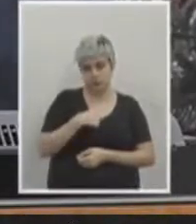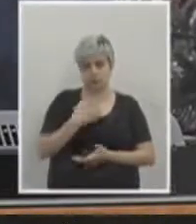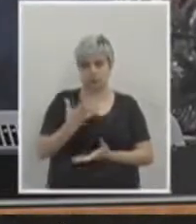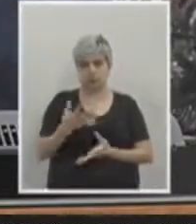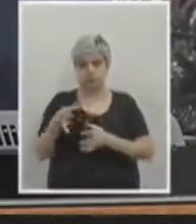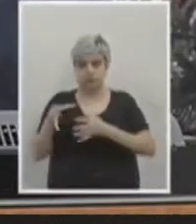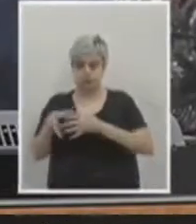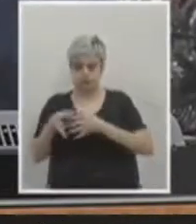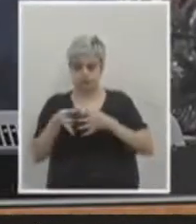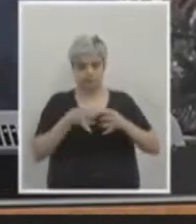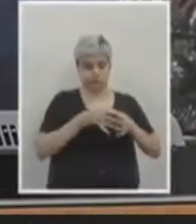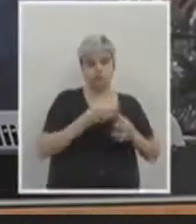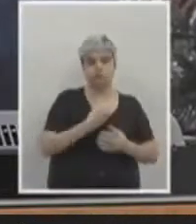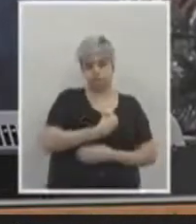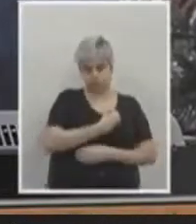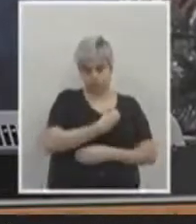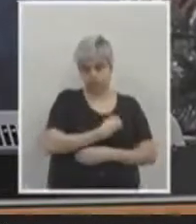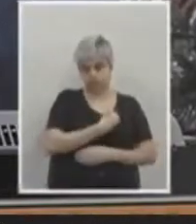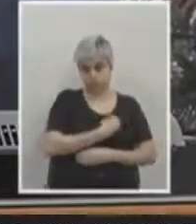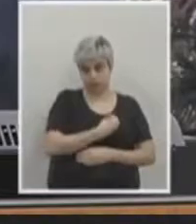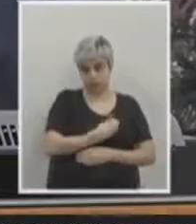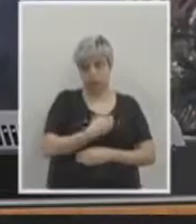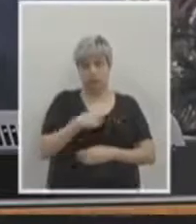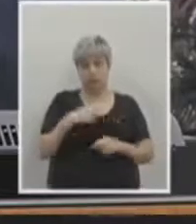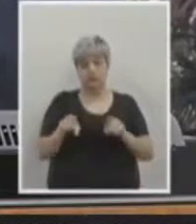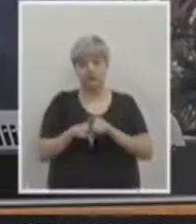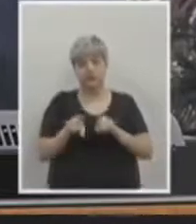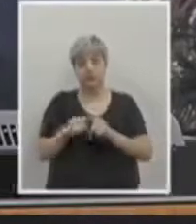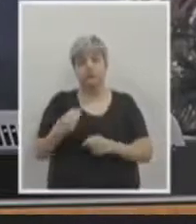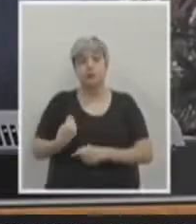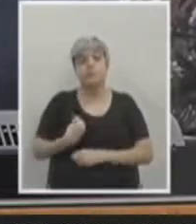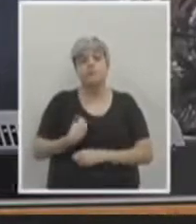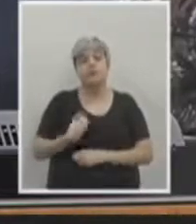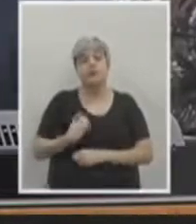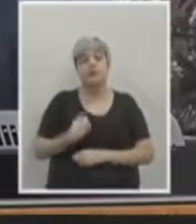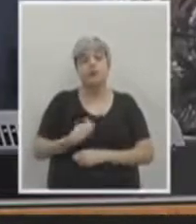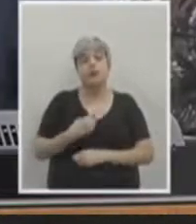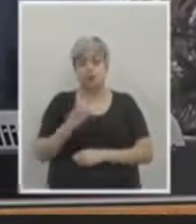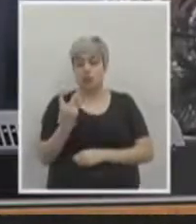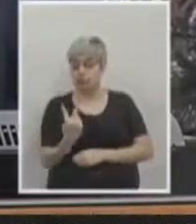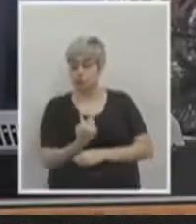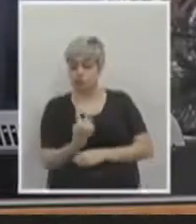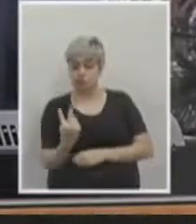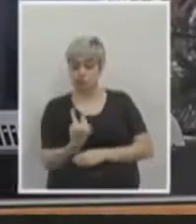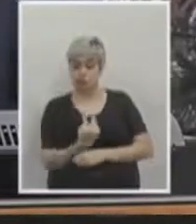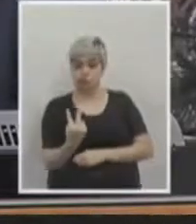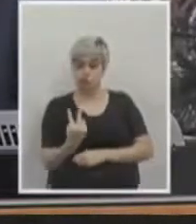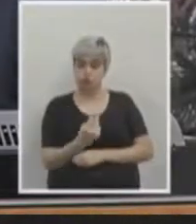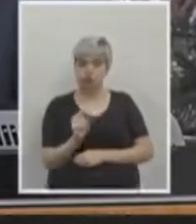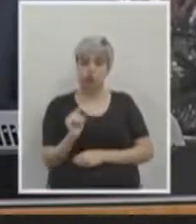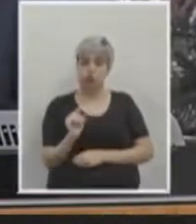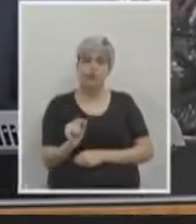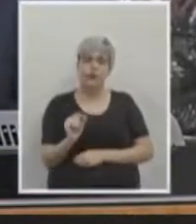comissões. E eu participei no momento em que as duas comissões estavam vivendo